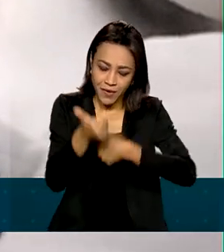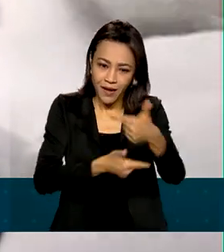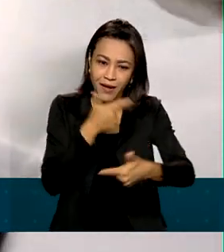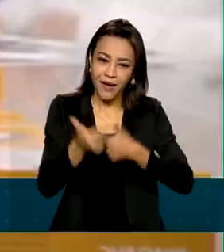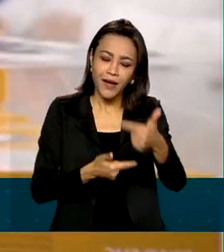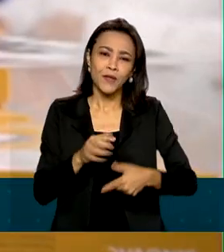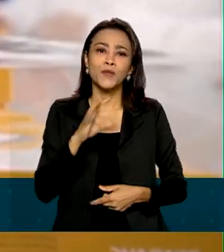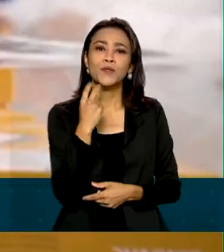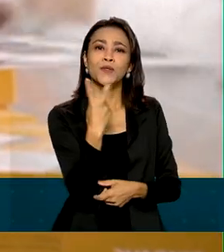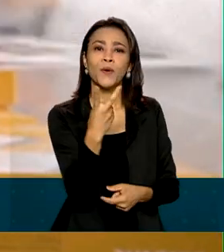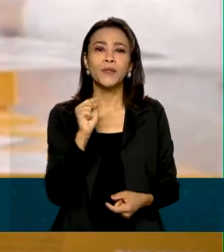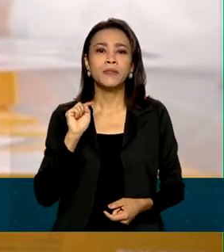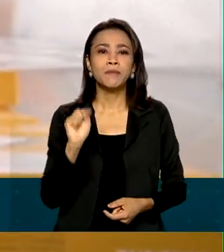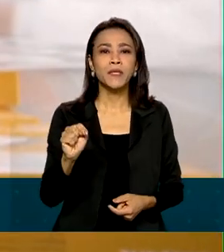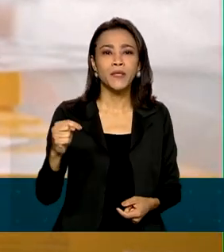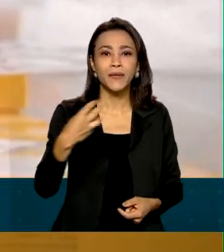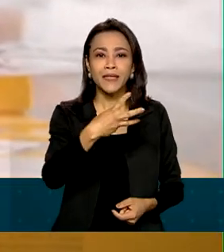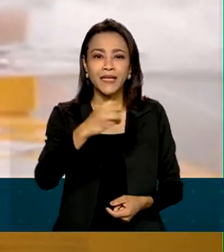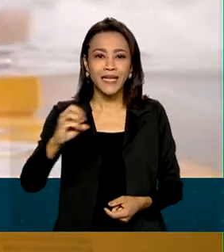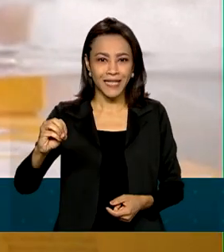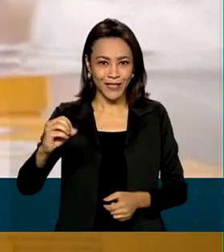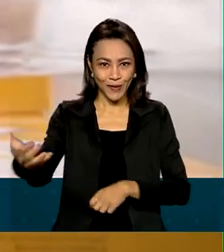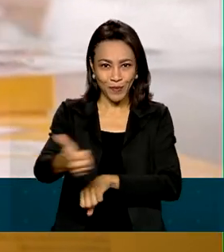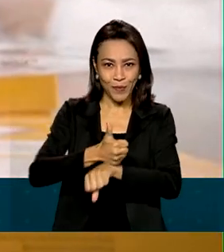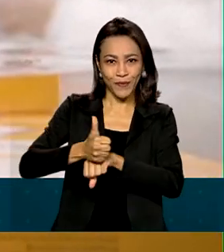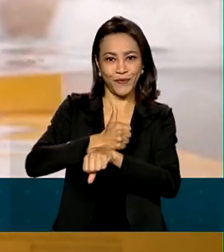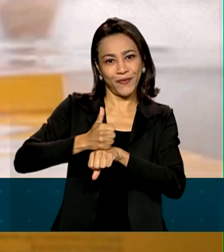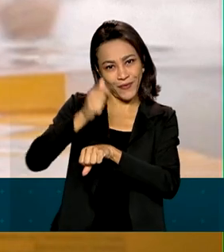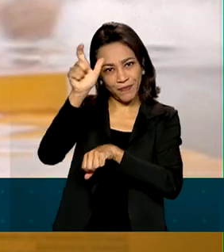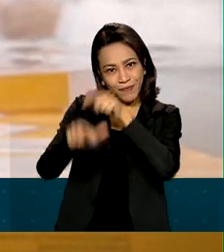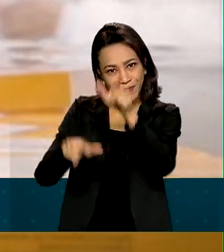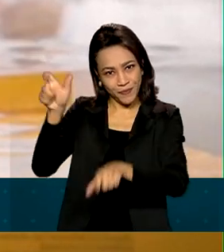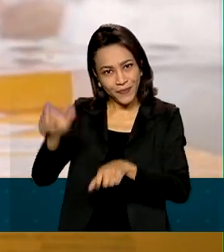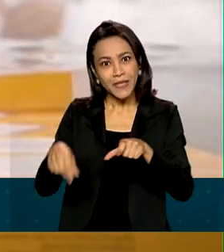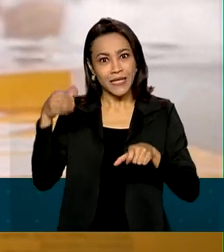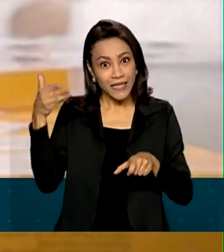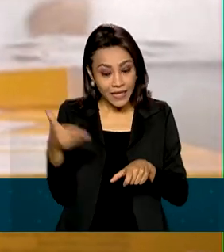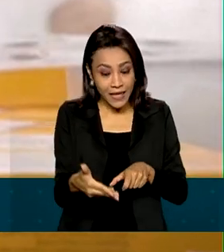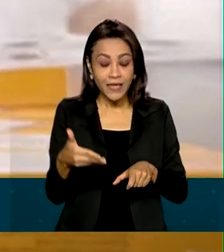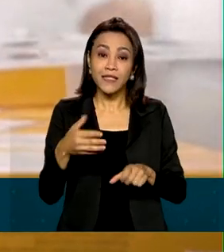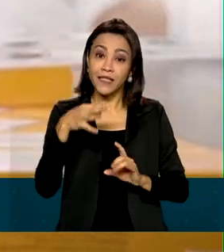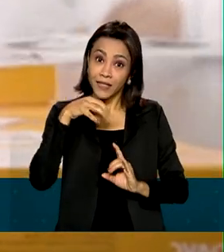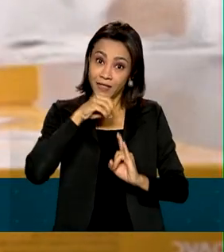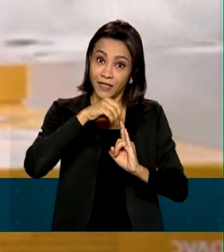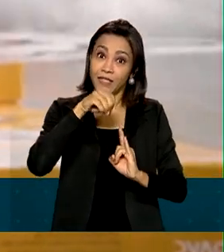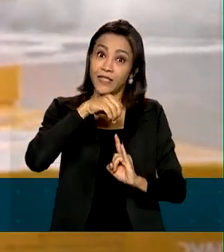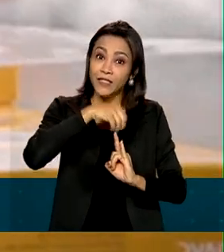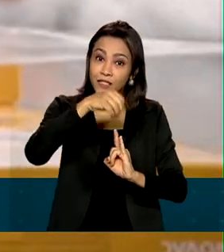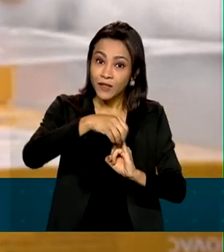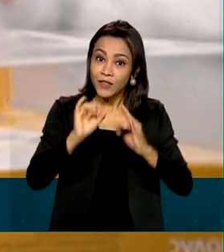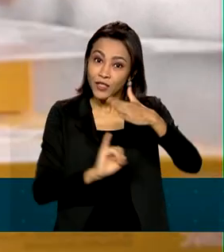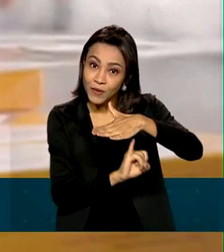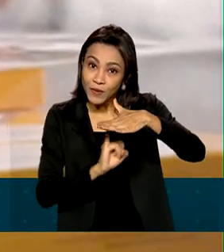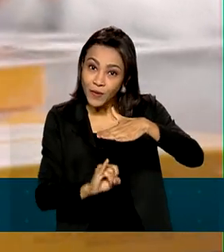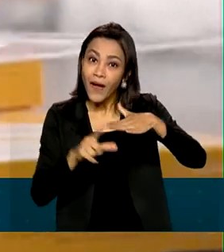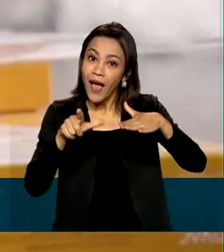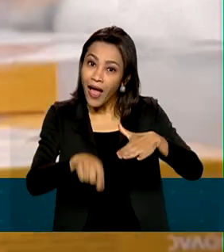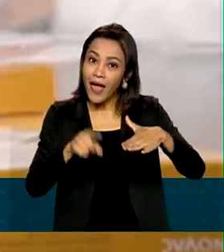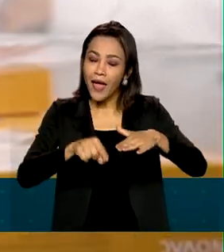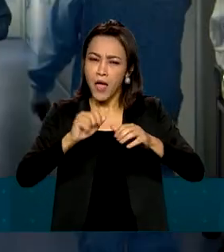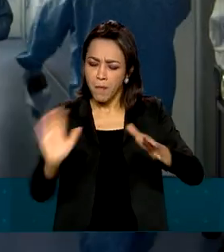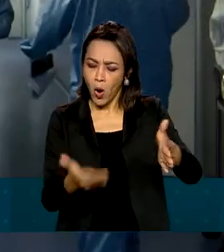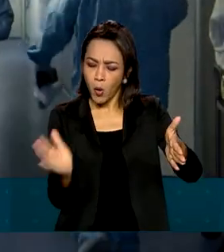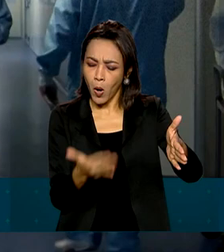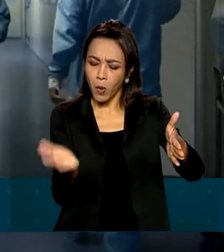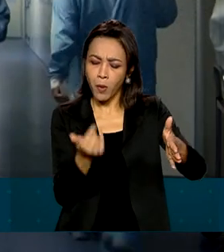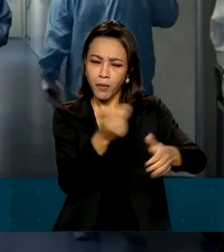pelos 2.300 profissionais de Biomanguinhos faz com que a instituição seja um dos maiores centros de produção da América